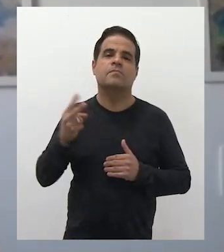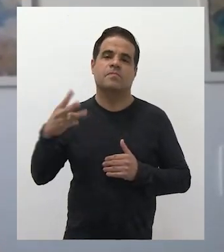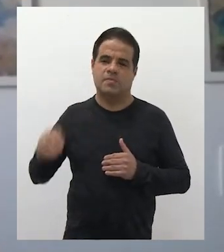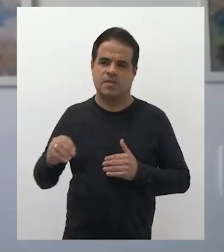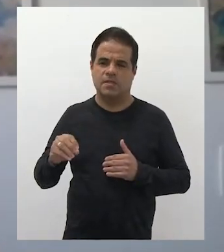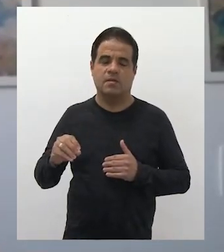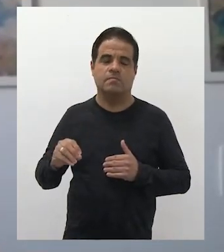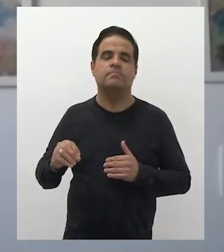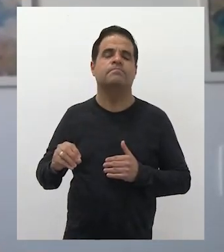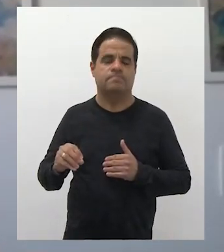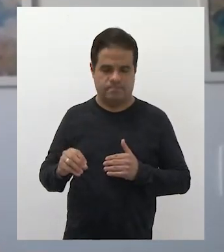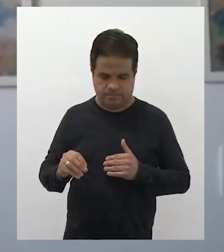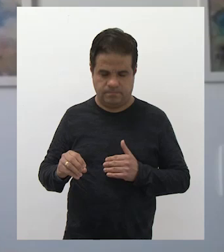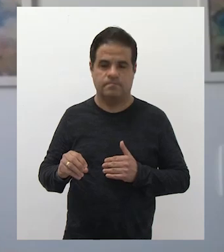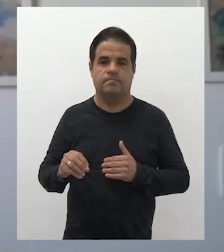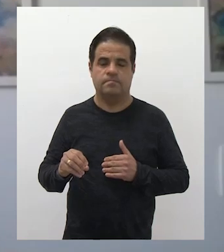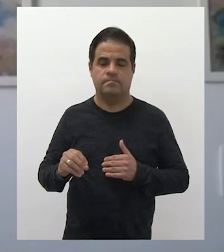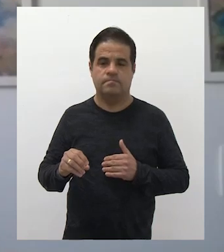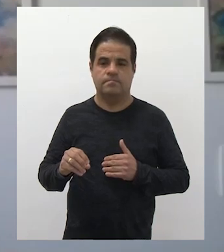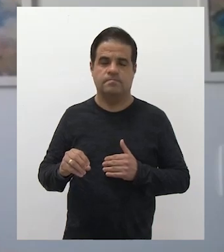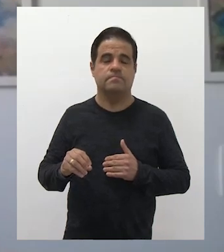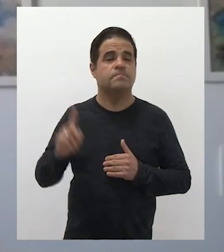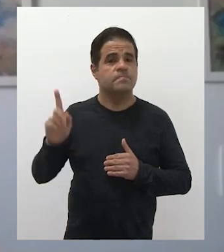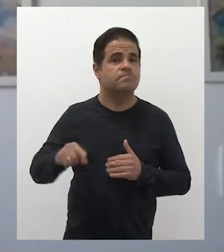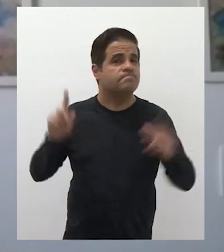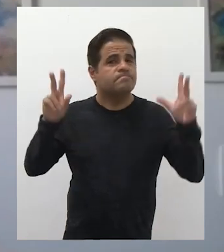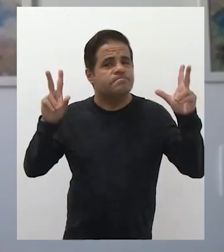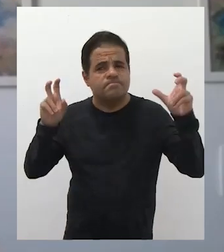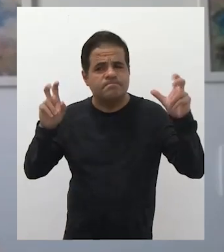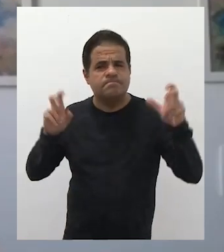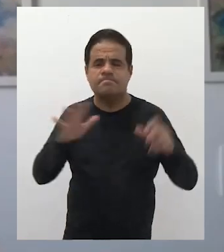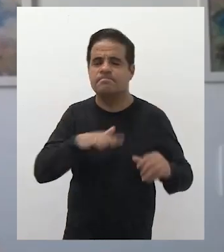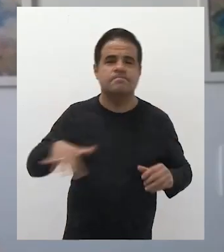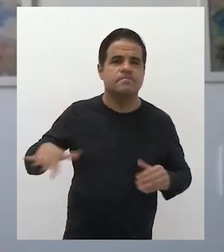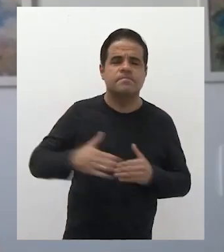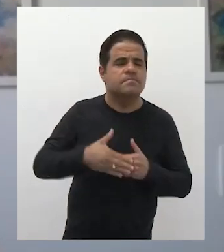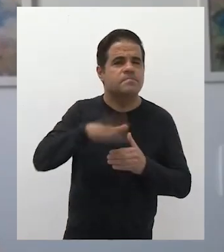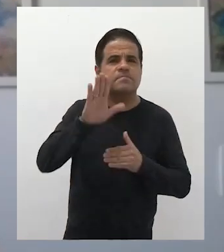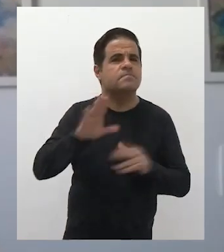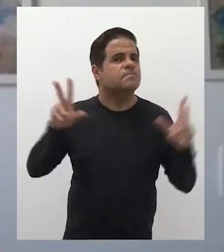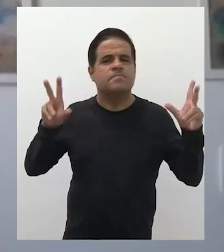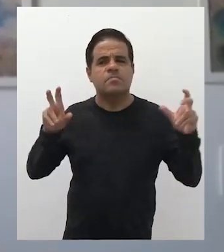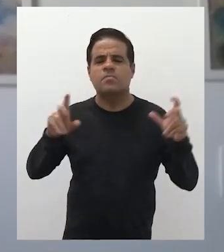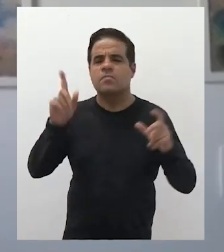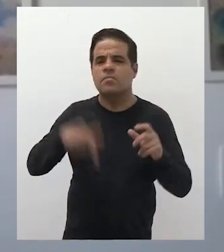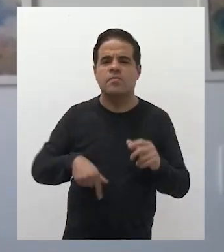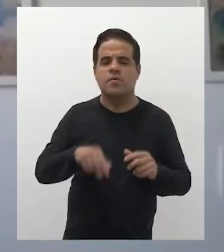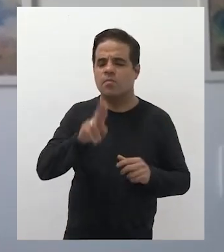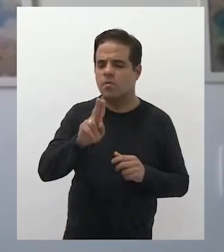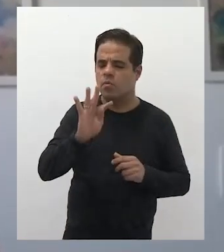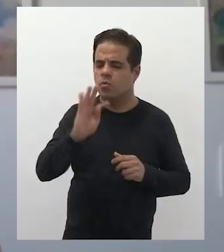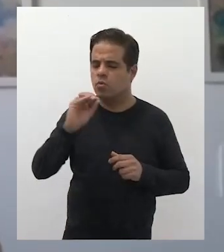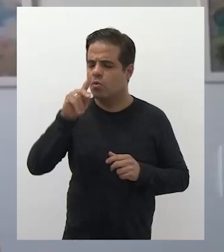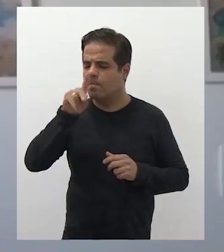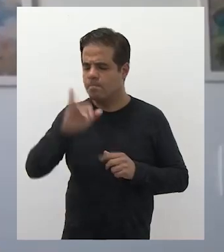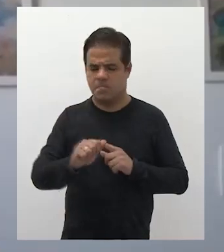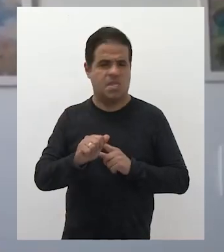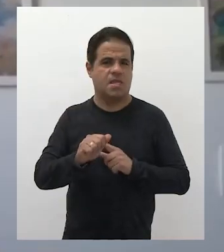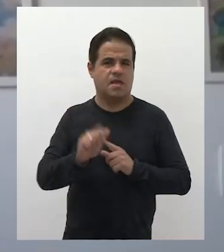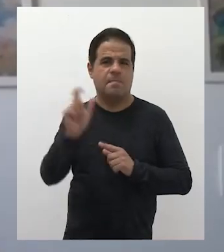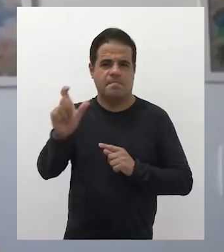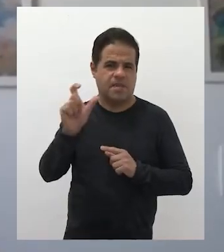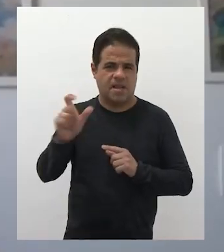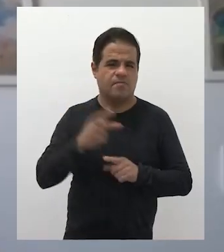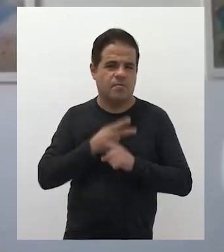Mas é uma quimera, né? Mais do que uma quimera, é uma utopia, essa palavra que eu estava